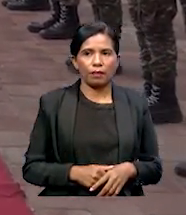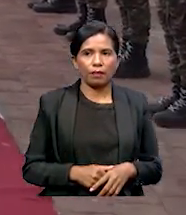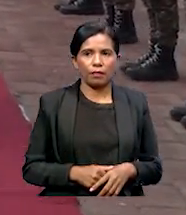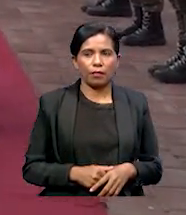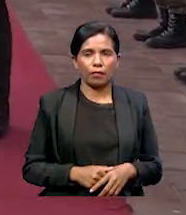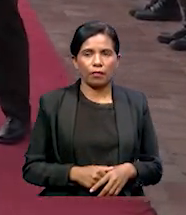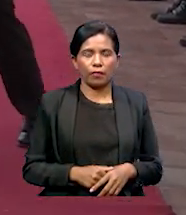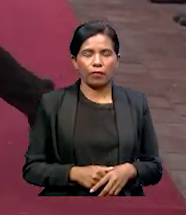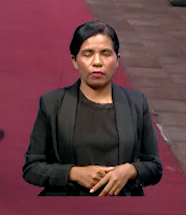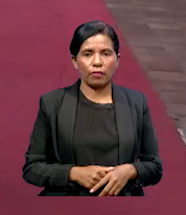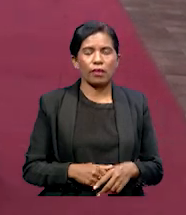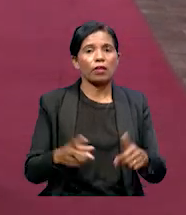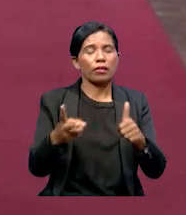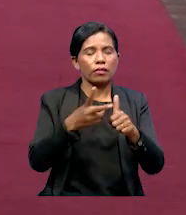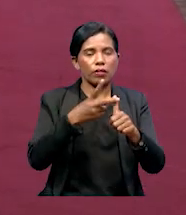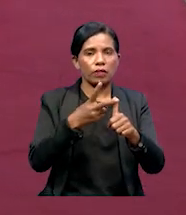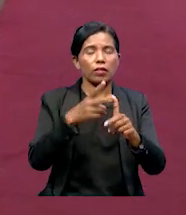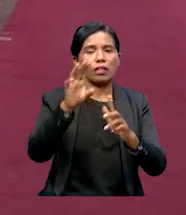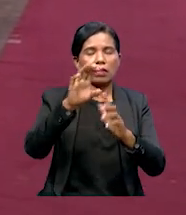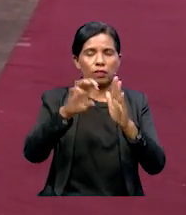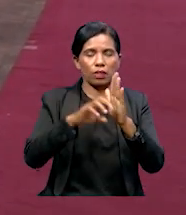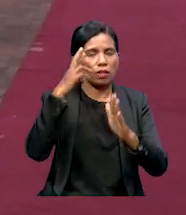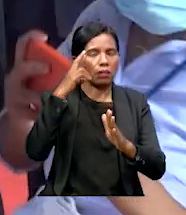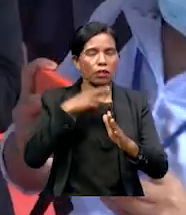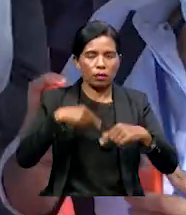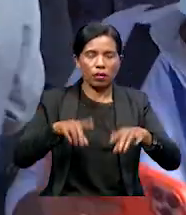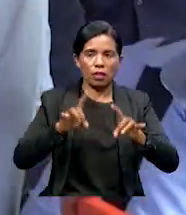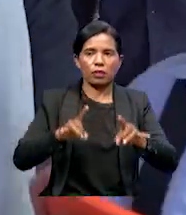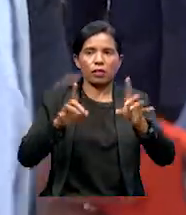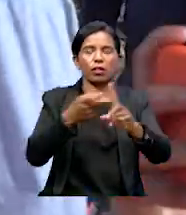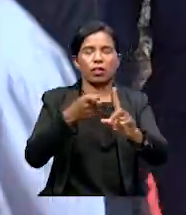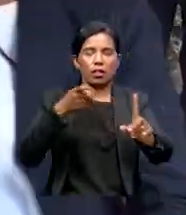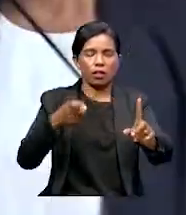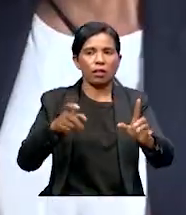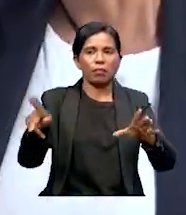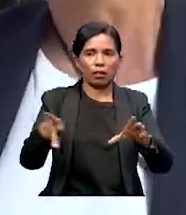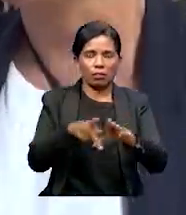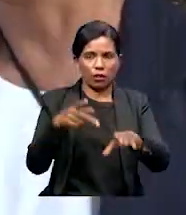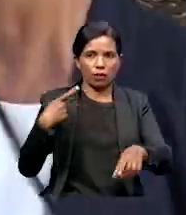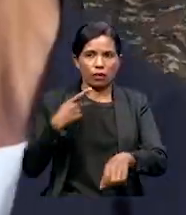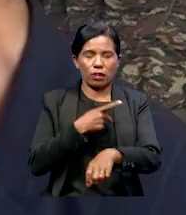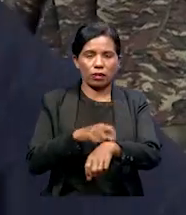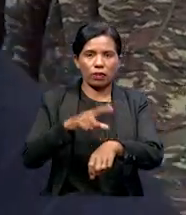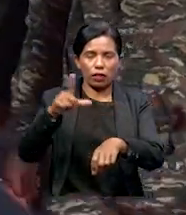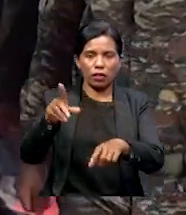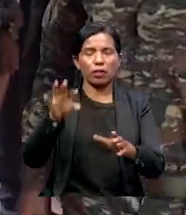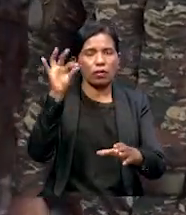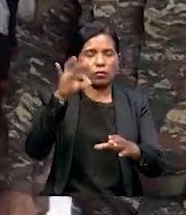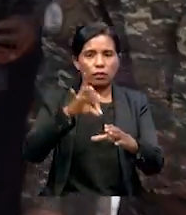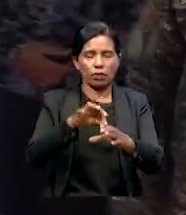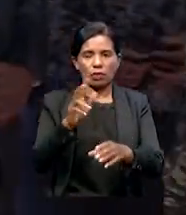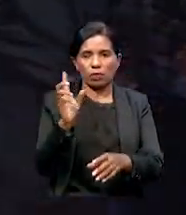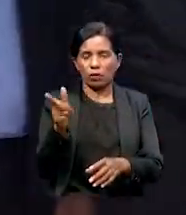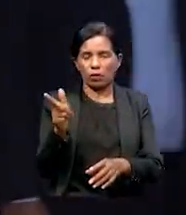Visita se festado, Zizera Muzorta Nian Baustralene, retan autorização russi Parlamento Nacional, ho voto a favor Ruanulu